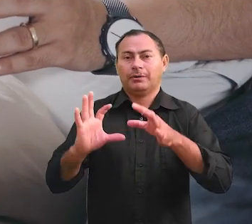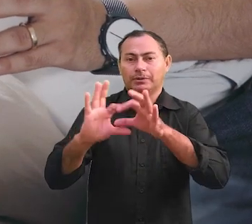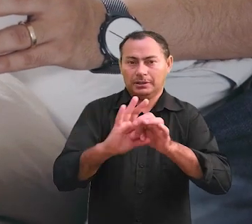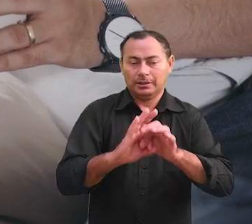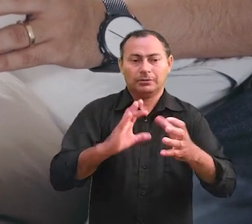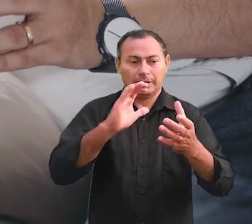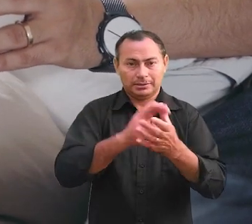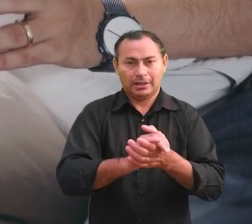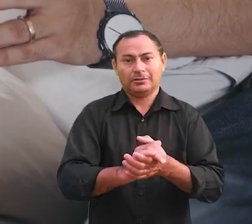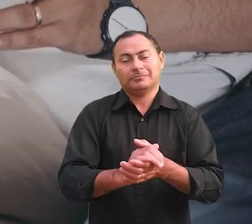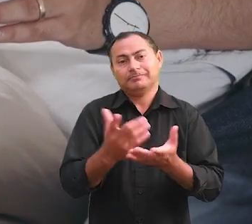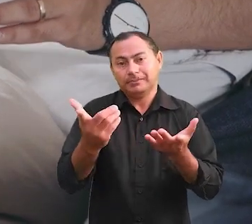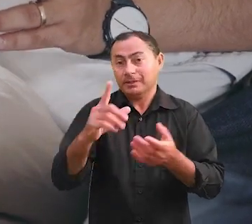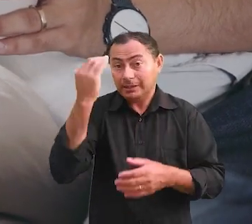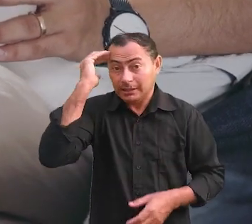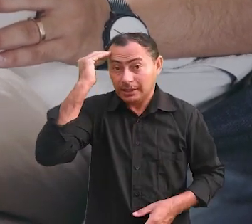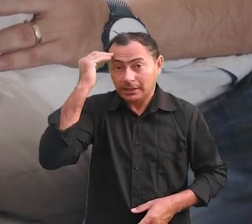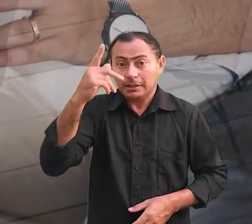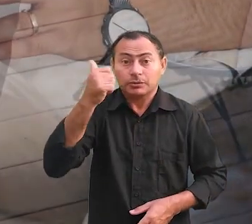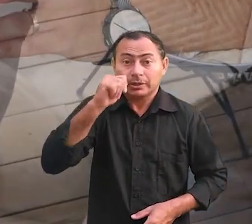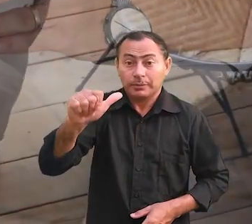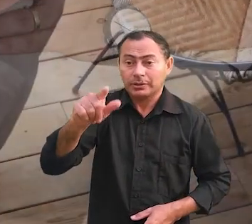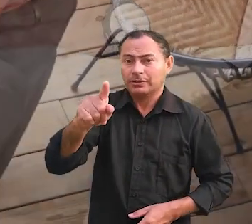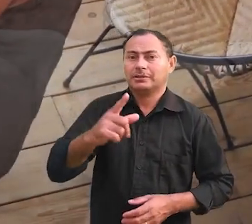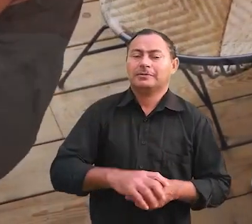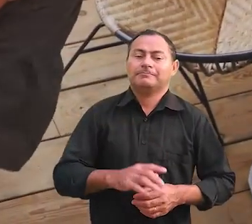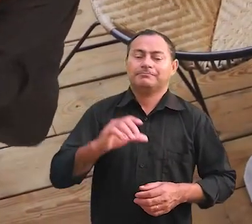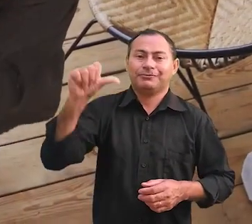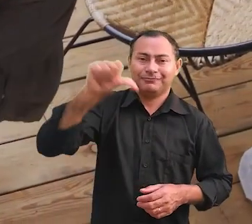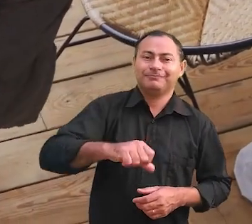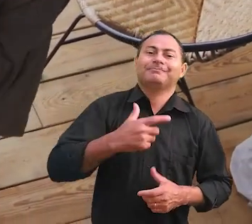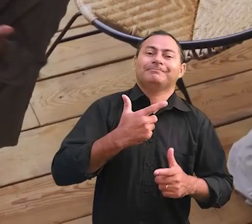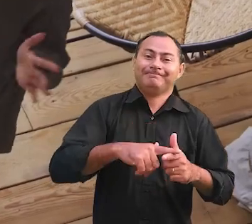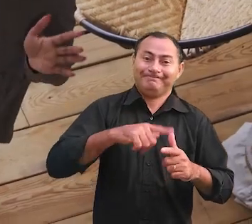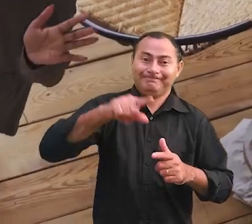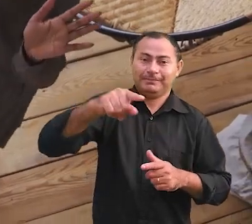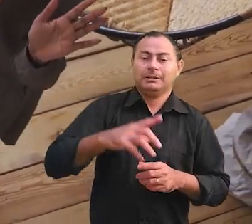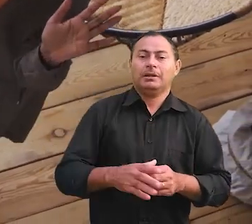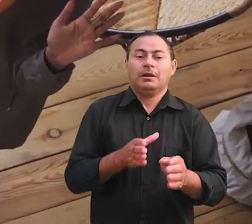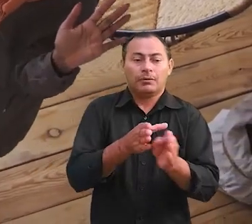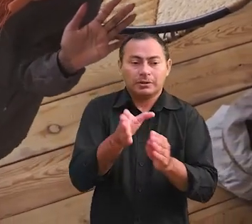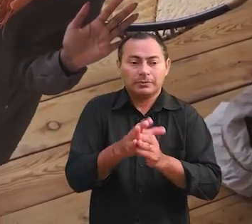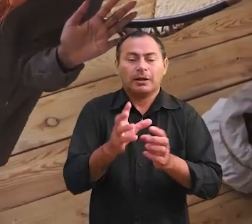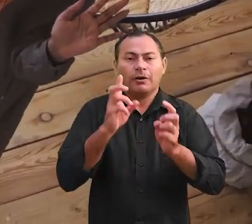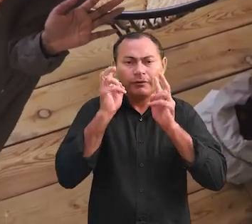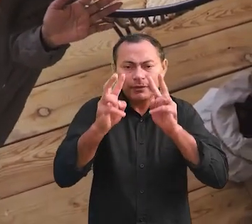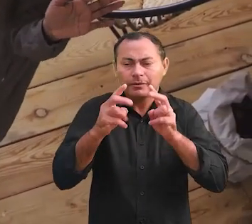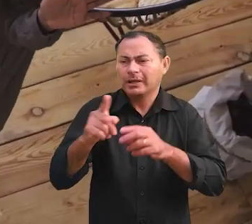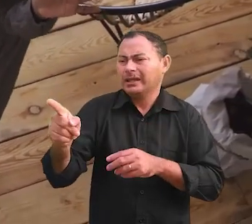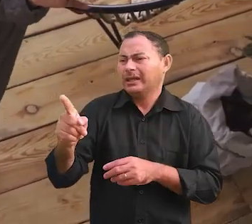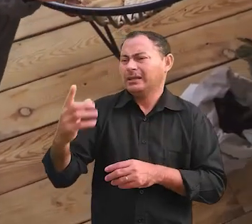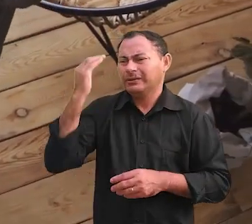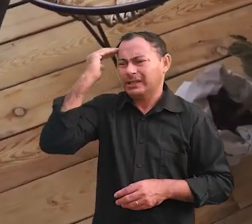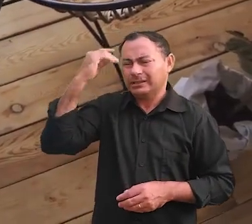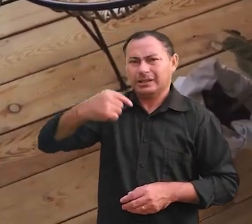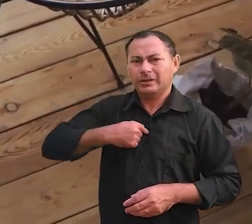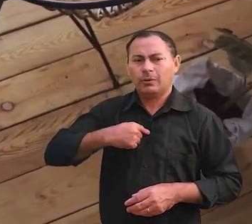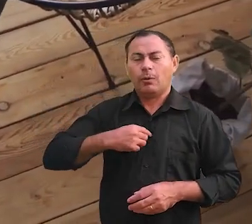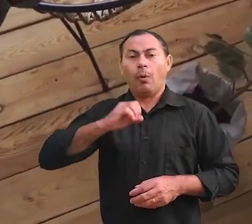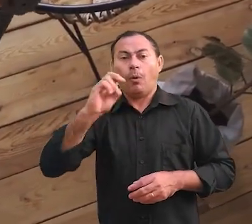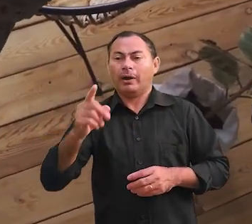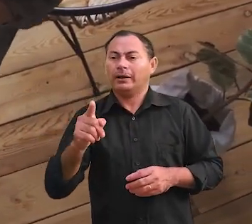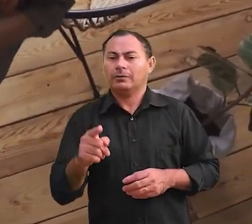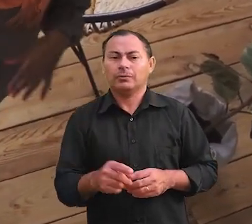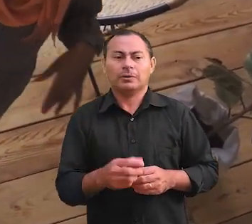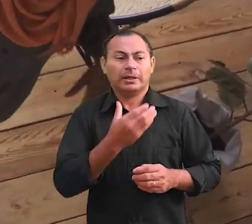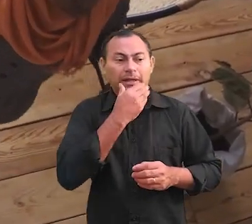tanto para a unidade do casal Se você não entende sua esposa você está frito em aconselhamento ouvimos muito ele não me entende